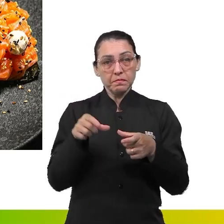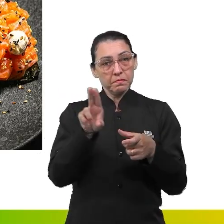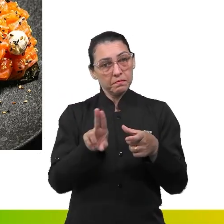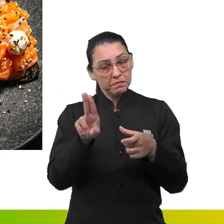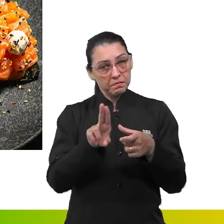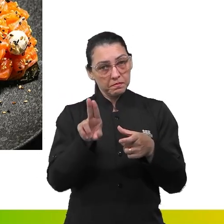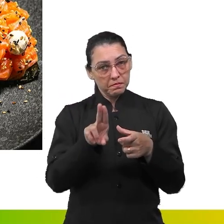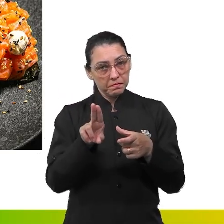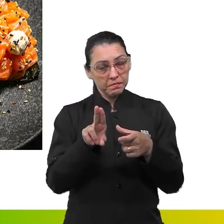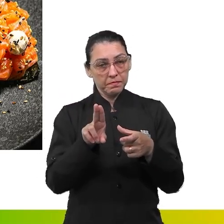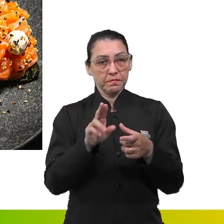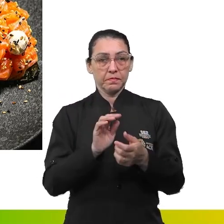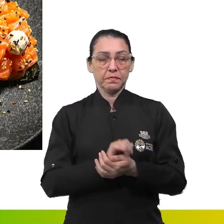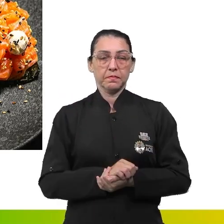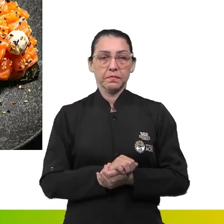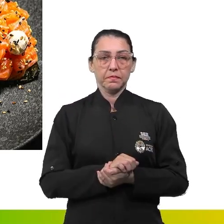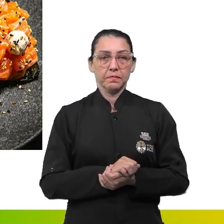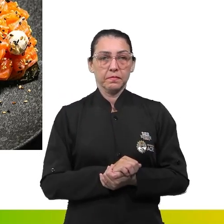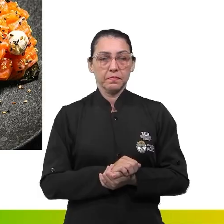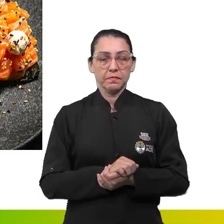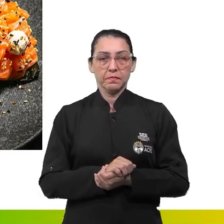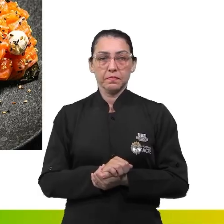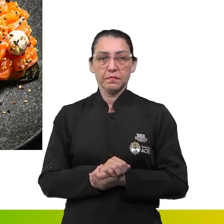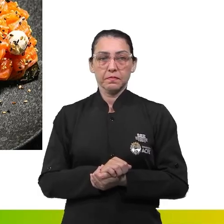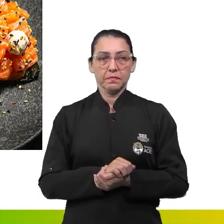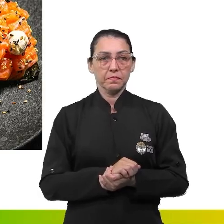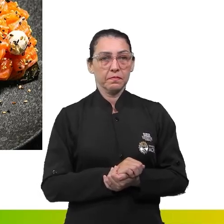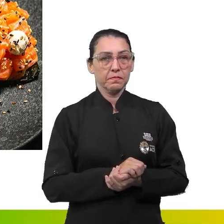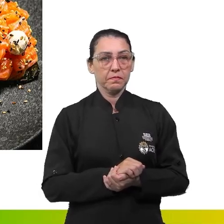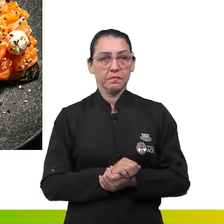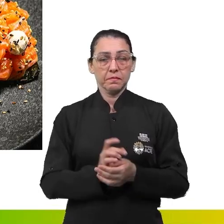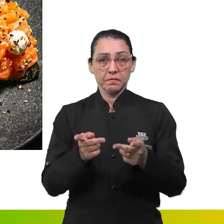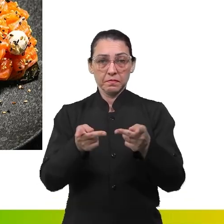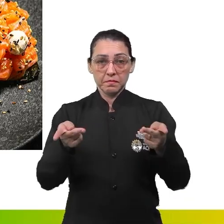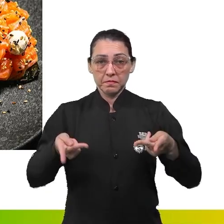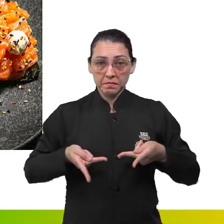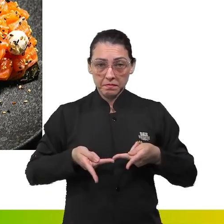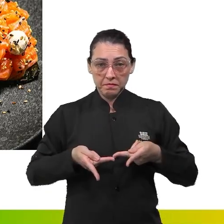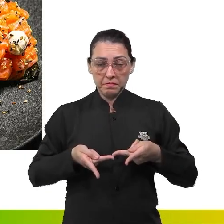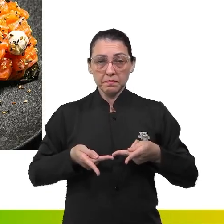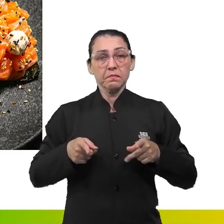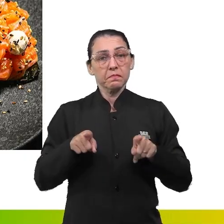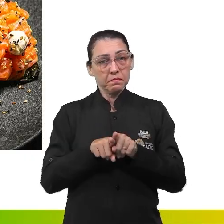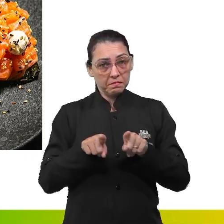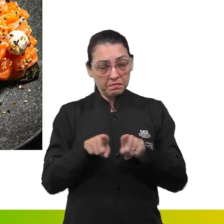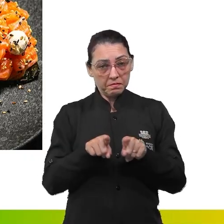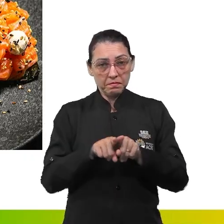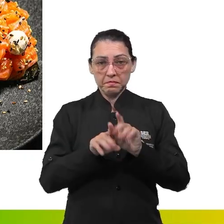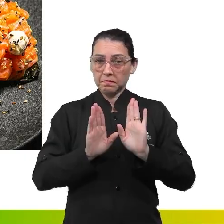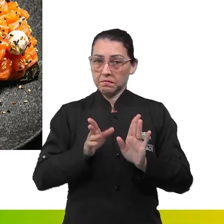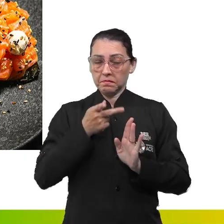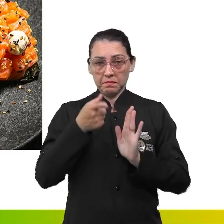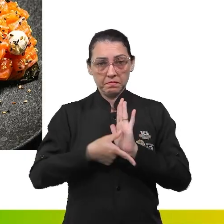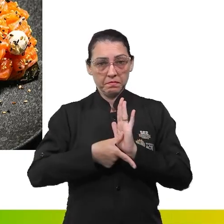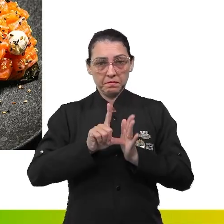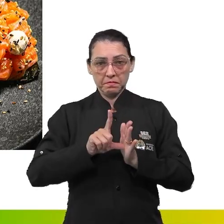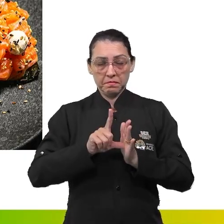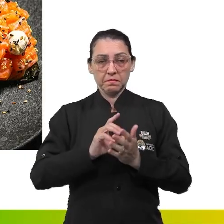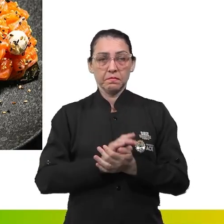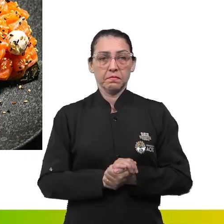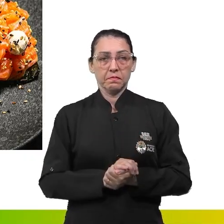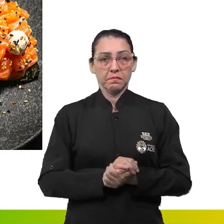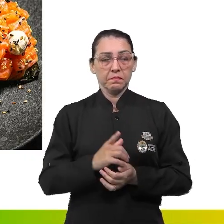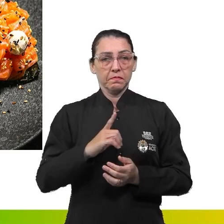muito esse termo, né, para falar do bolinho, no caso o cupcake. Temos a pizza, como propriamente eu já havia falado para